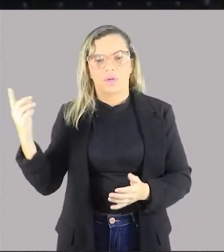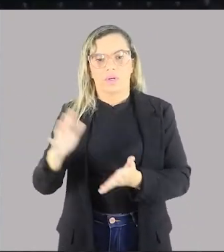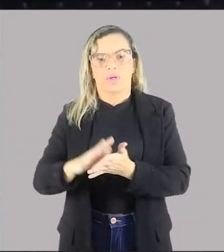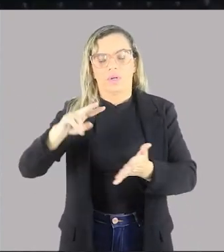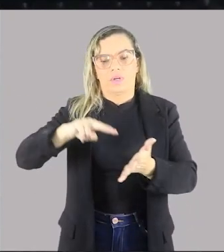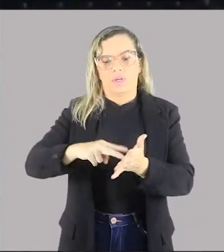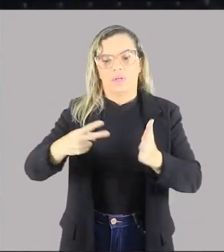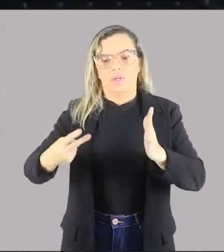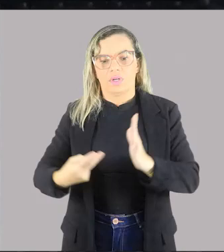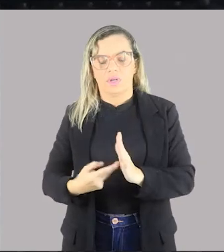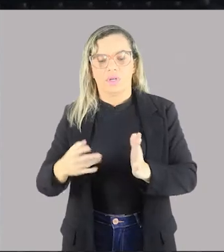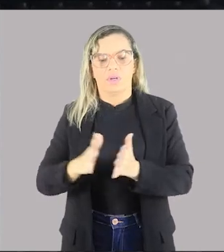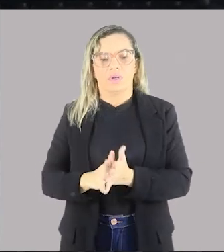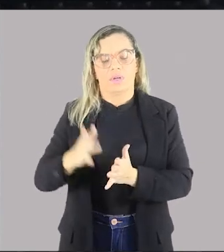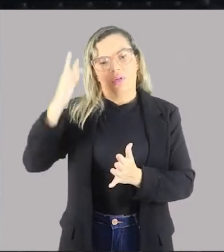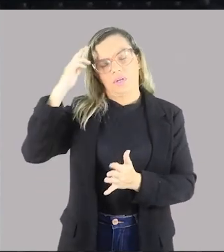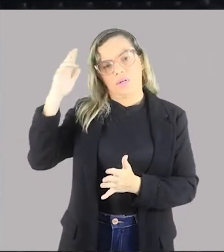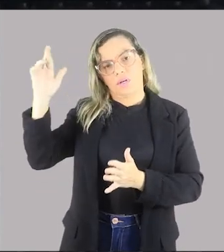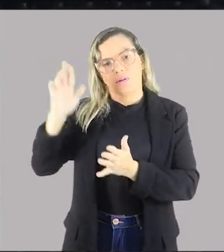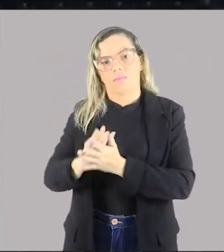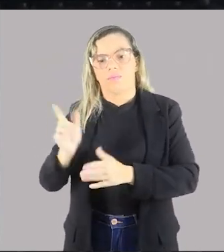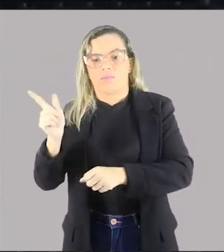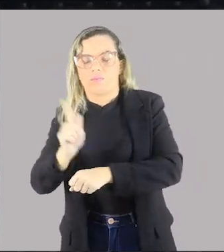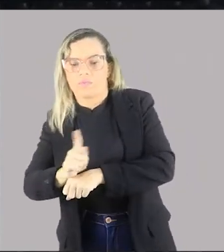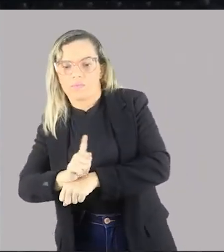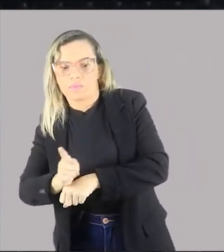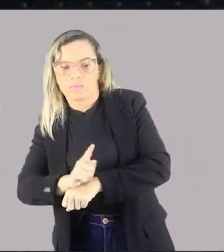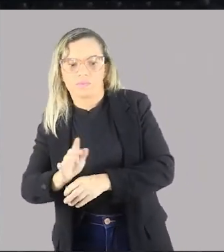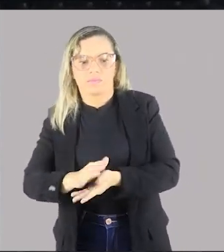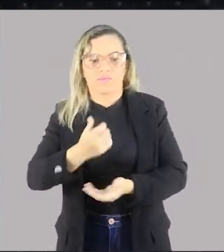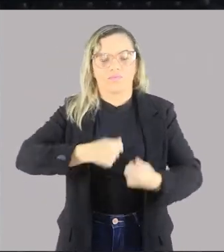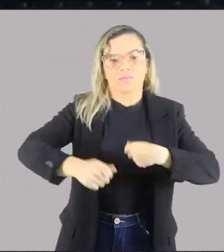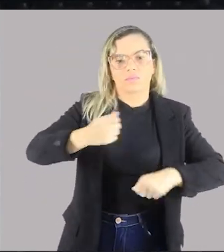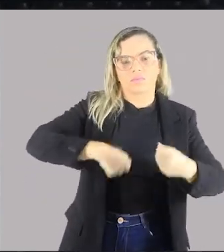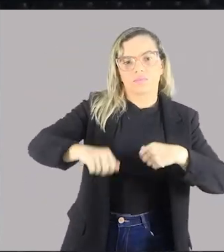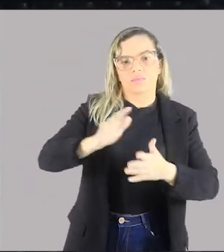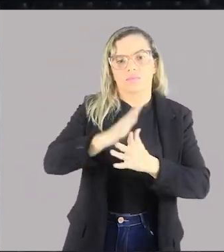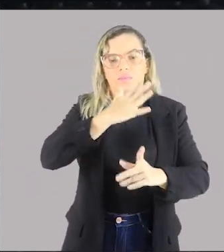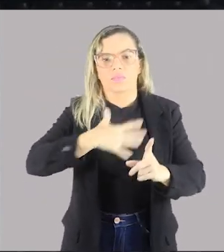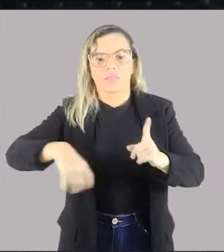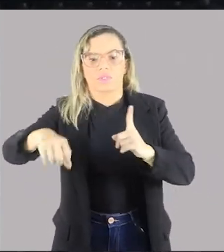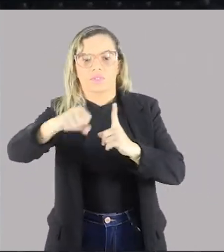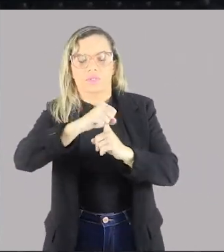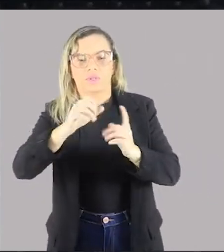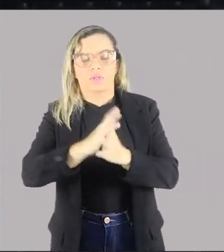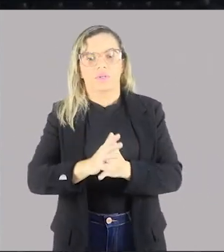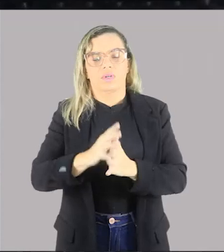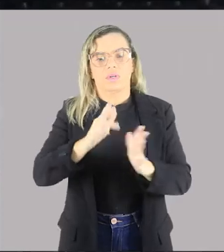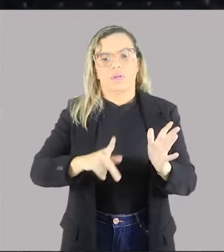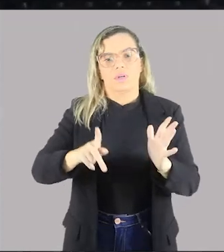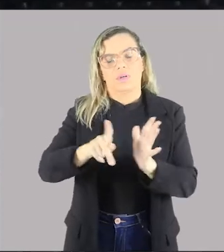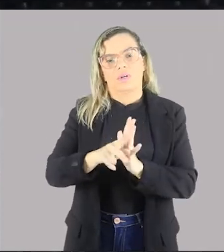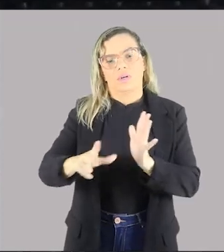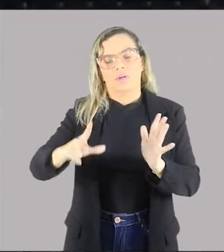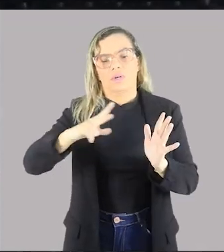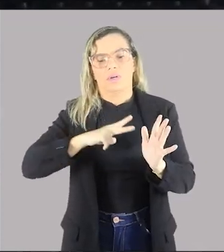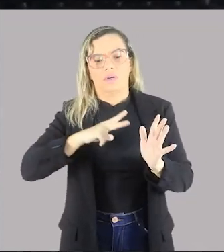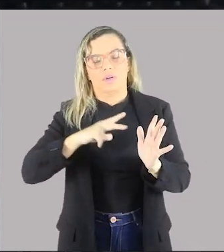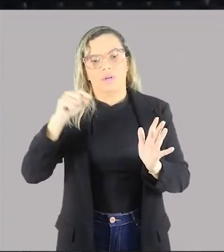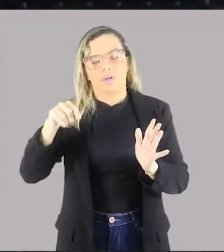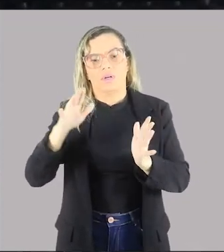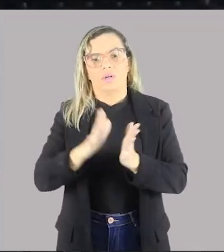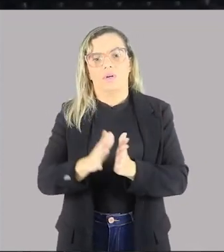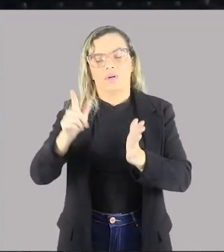possível exercer gerência, não é possível exercer, por exemplo, a administração de sociedade privada, tudo bem? A não ser quando se trata